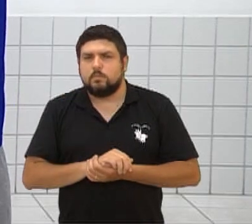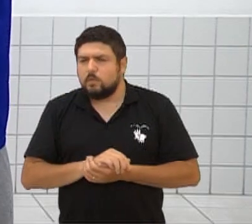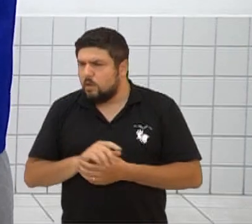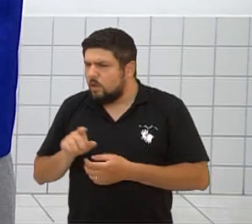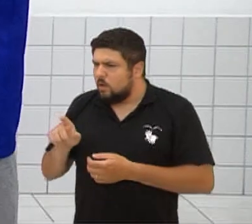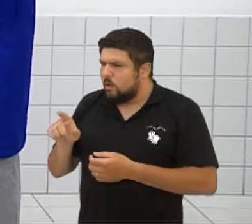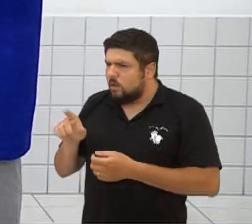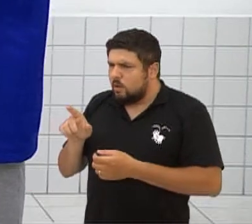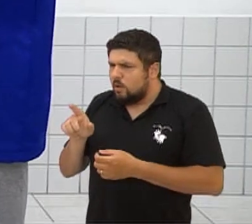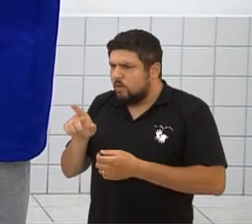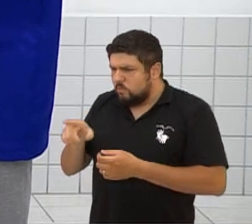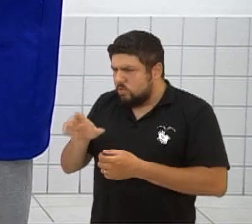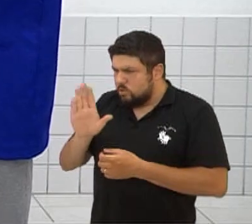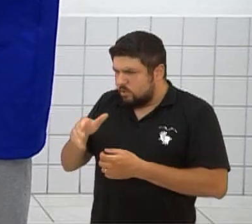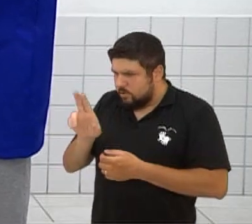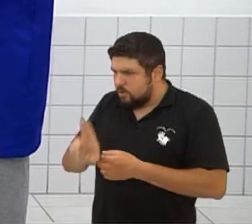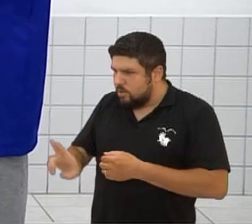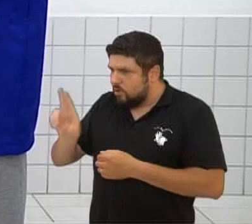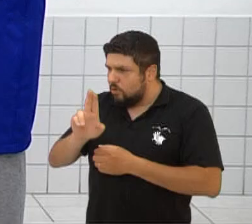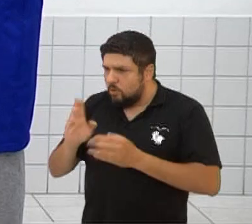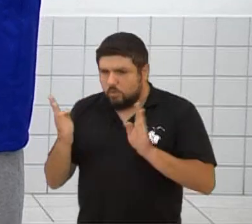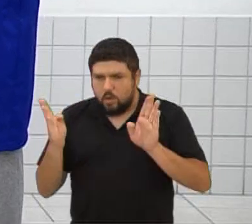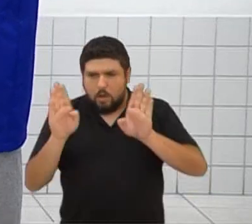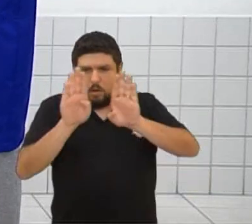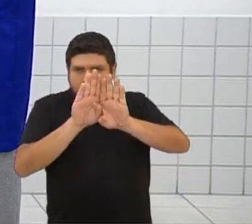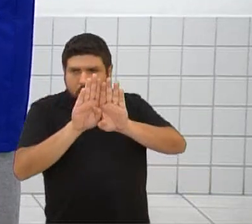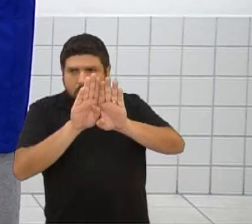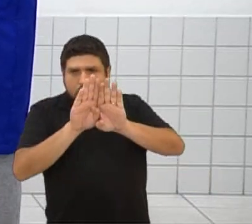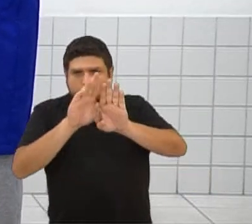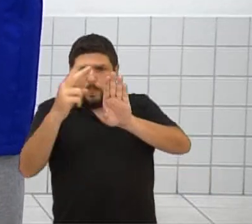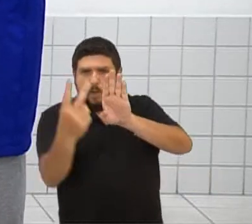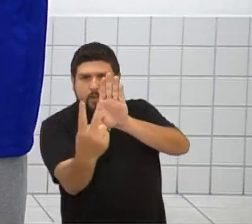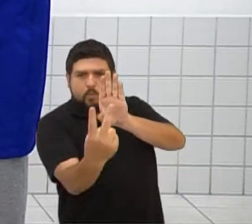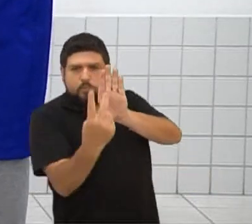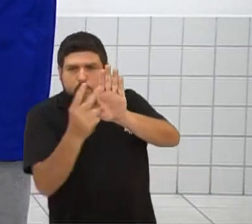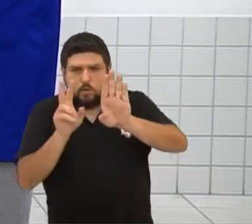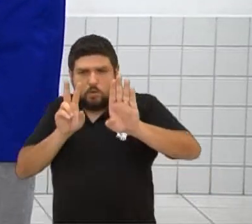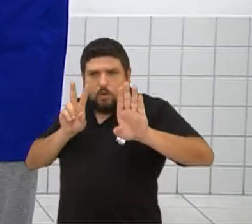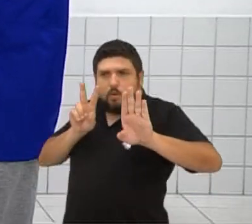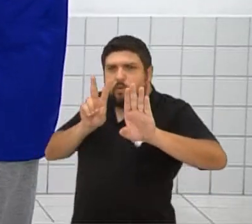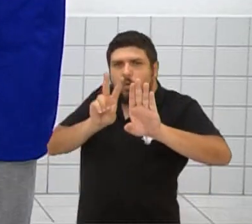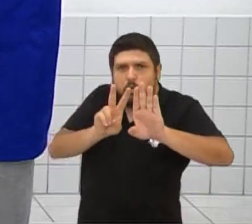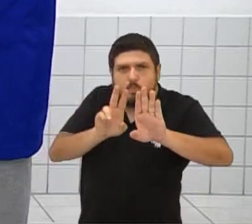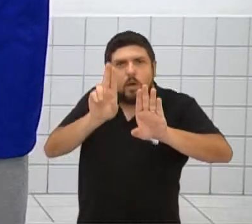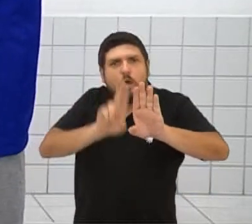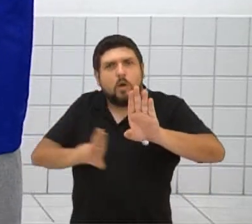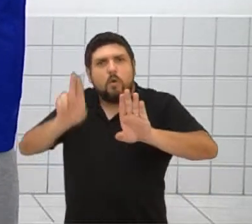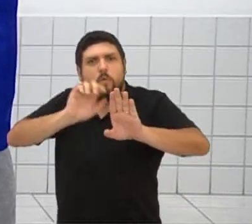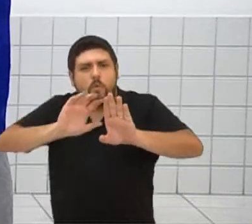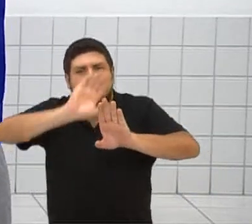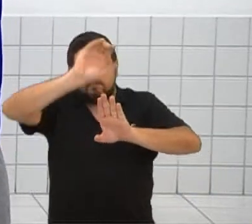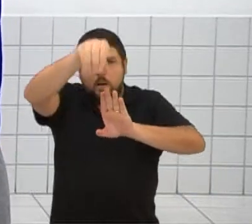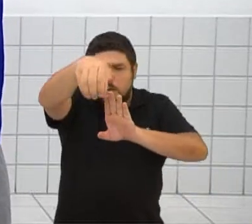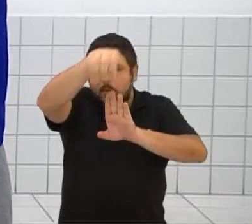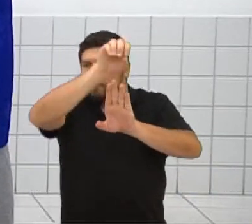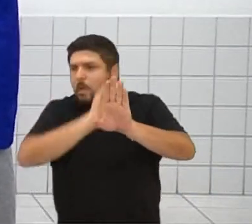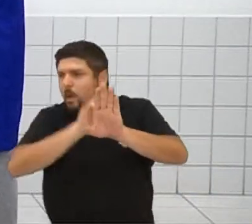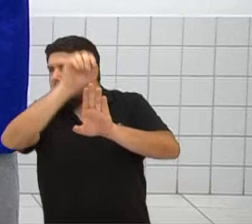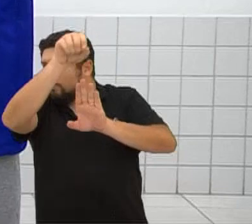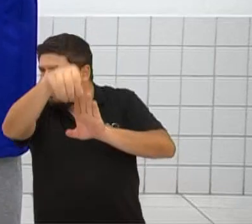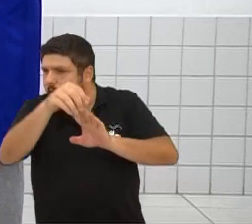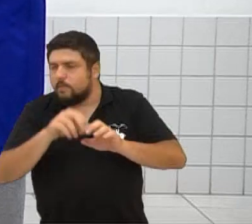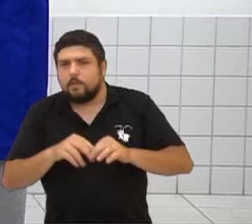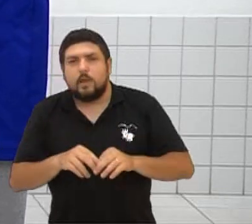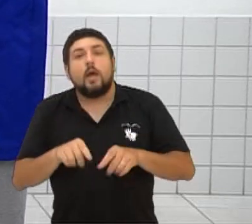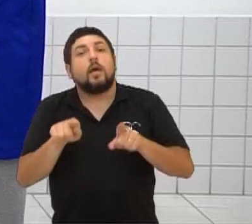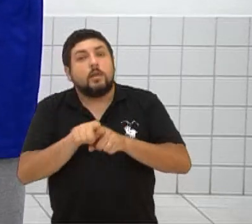o portão como rede? Joguei usando o portão, usando rede que atravessava por cima da rua,